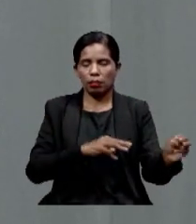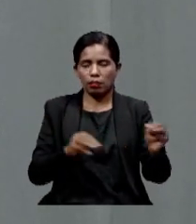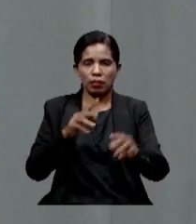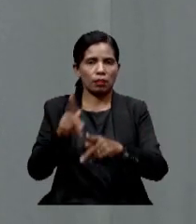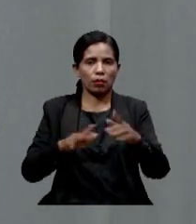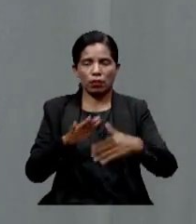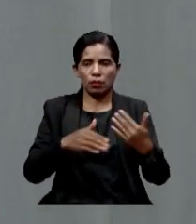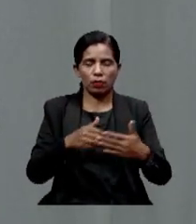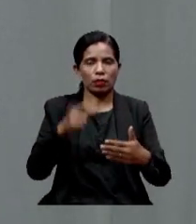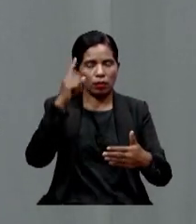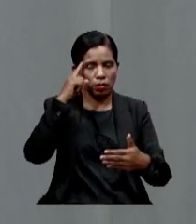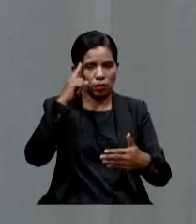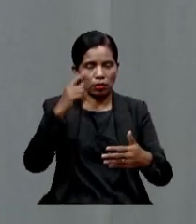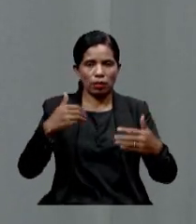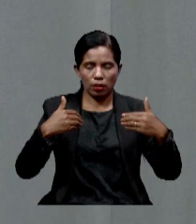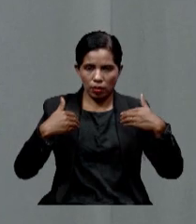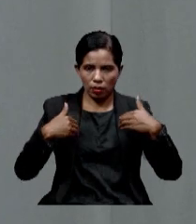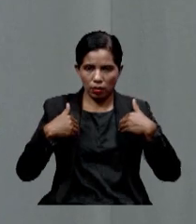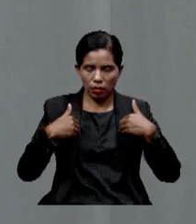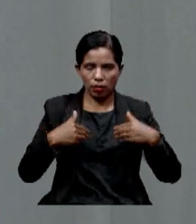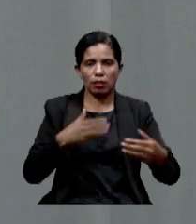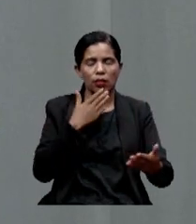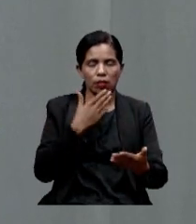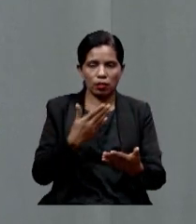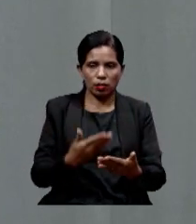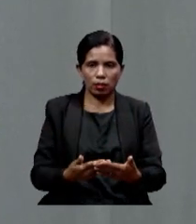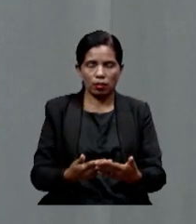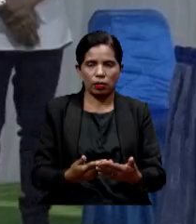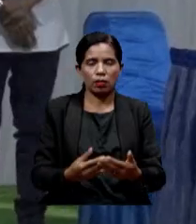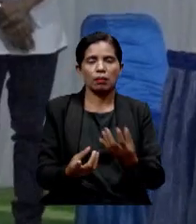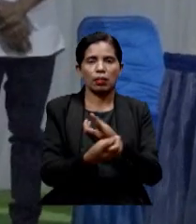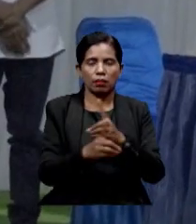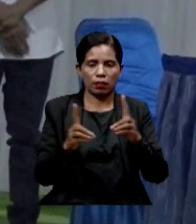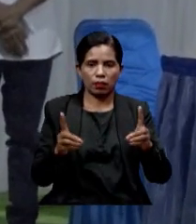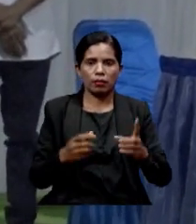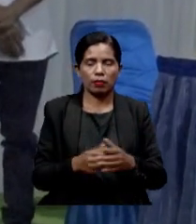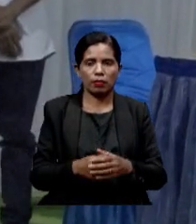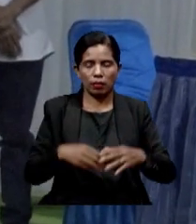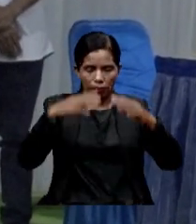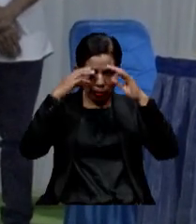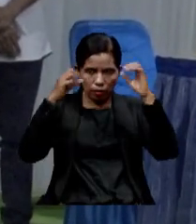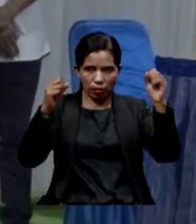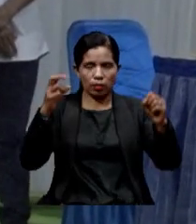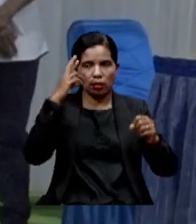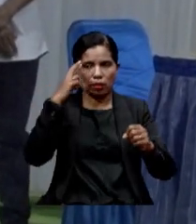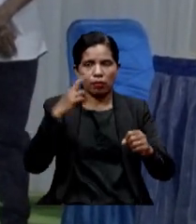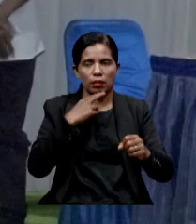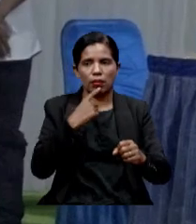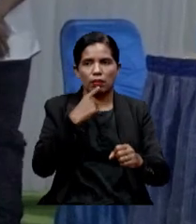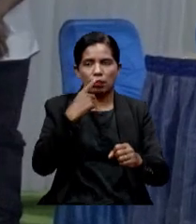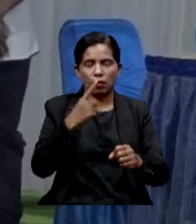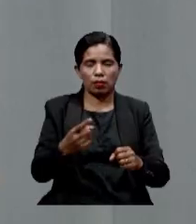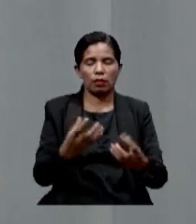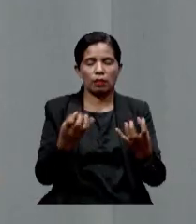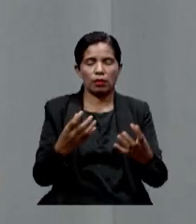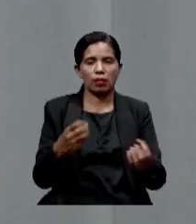ototo para hamoso sosiedade de moderno, sosiedade de demokratik. Presiden Republika José Ramos Horta Hateten dalam